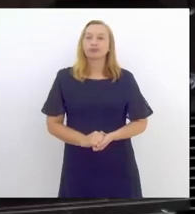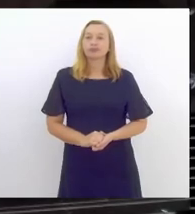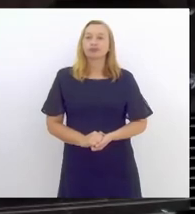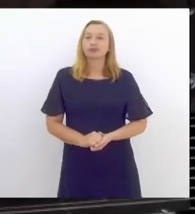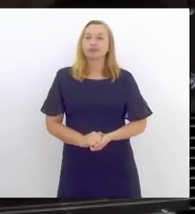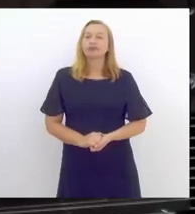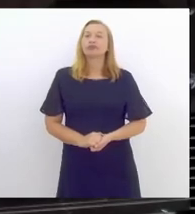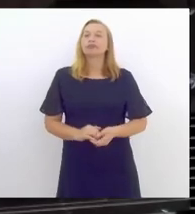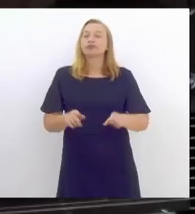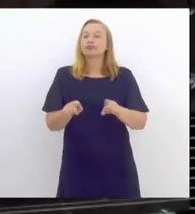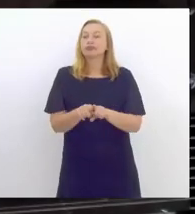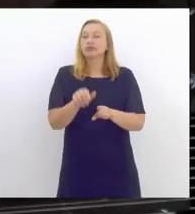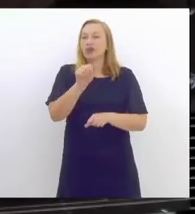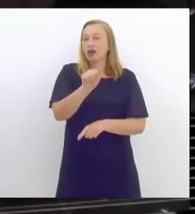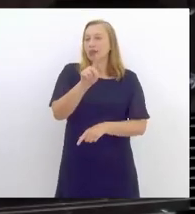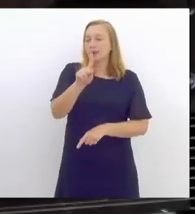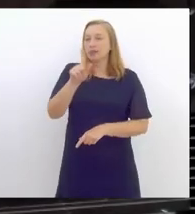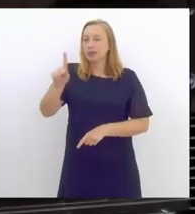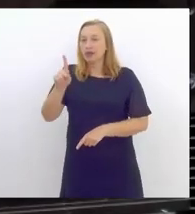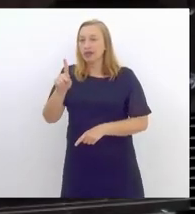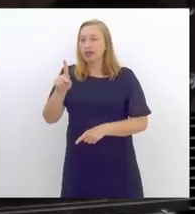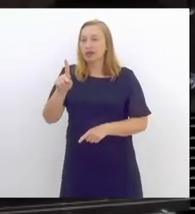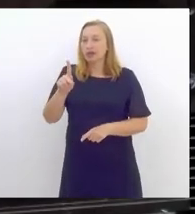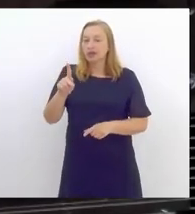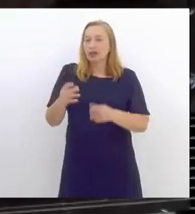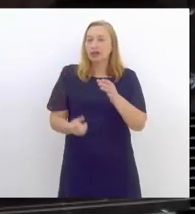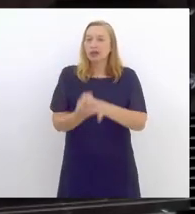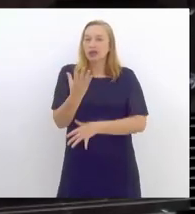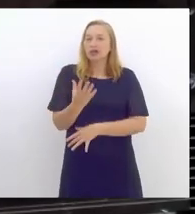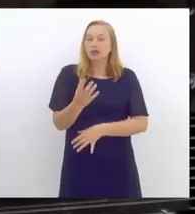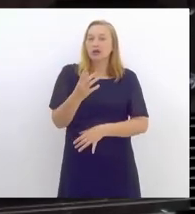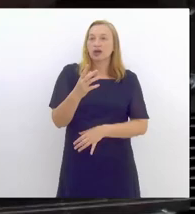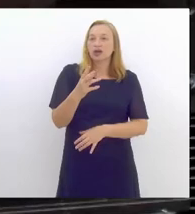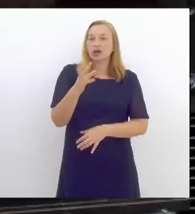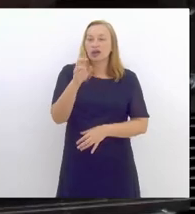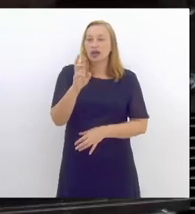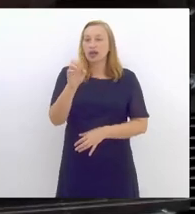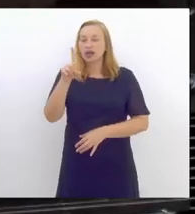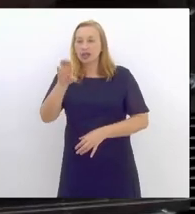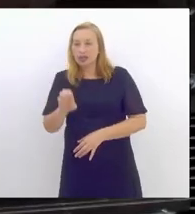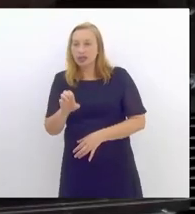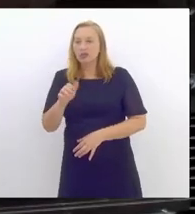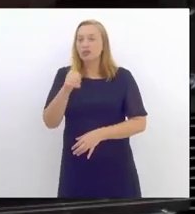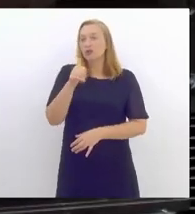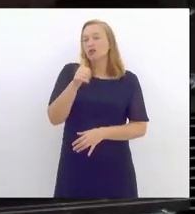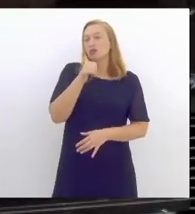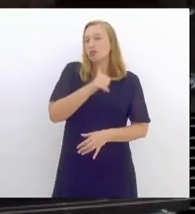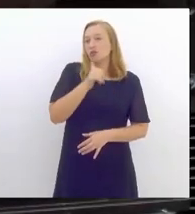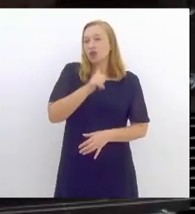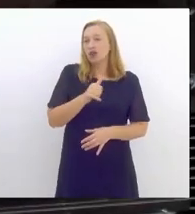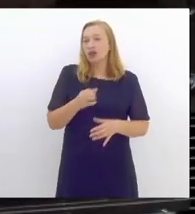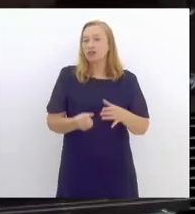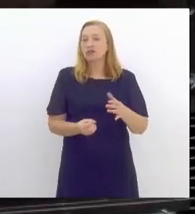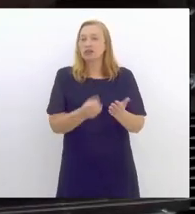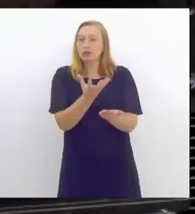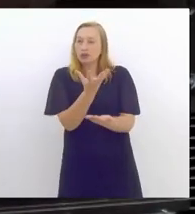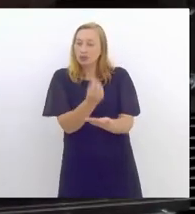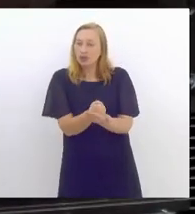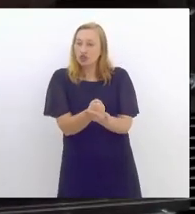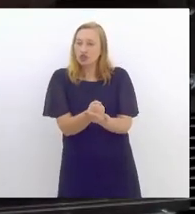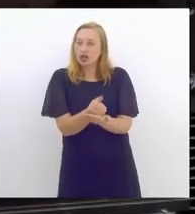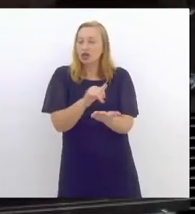Lançamos o aplicativo Rede Mulher, uma ferramenta baixada gratuitamente no celular, que permite o acionamento eletrônico